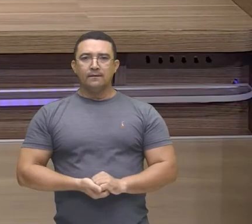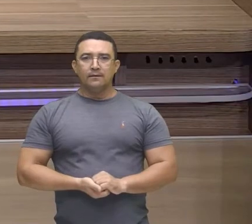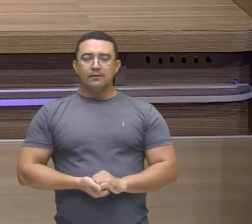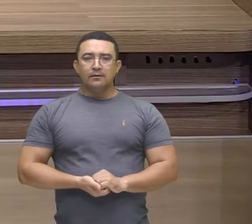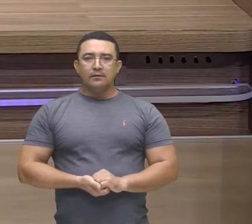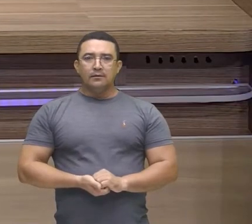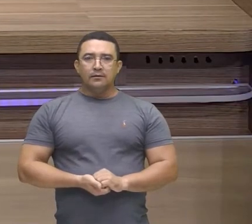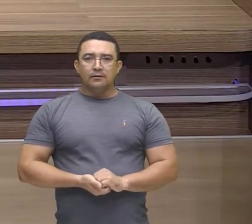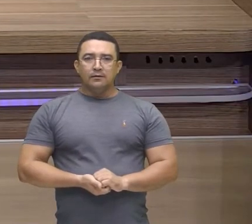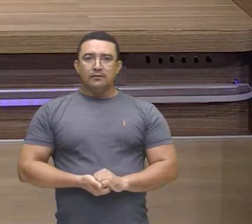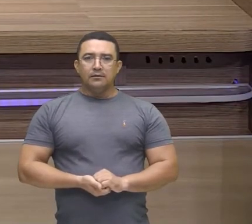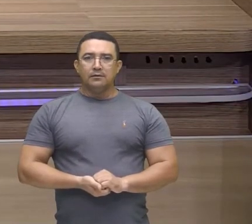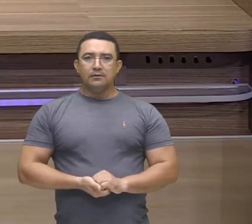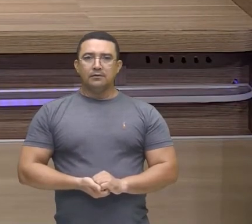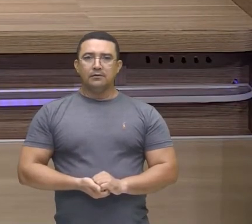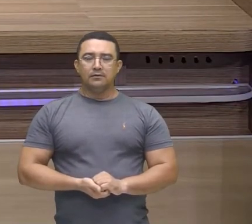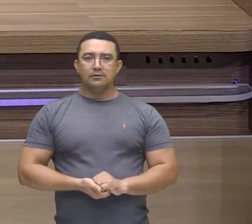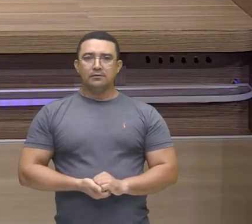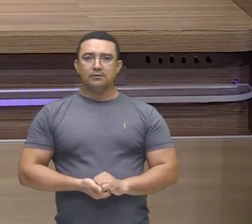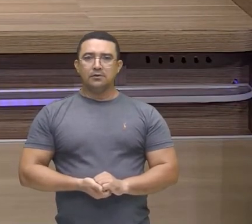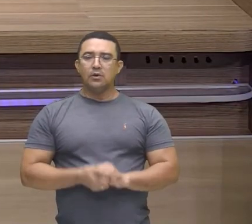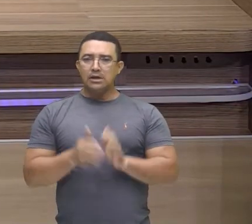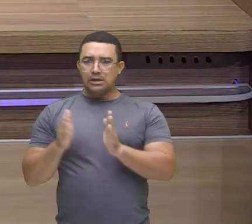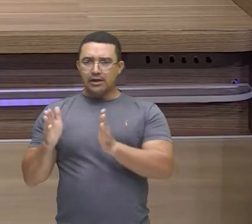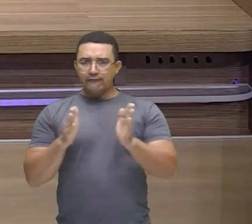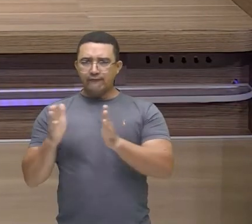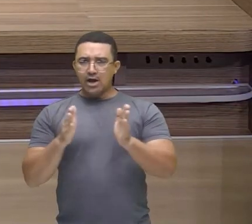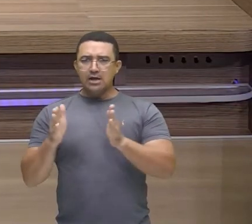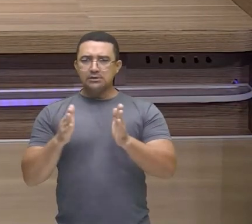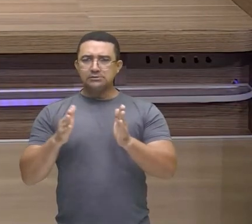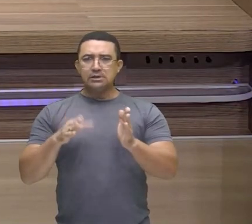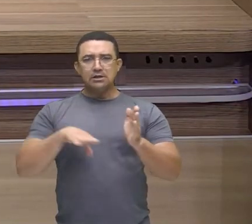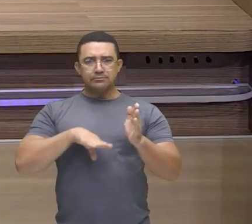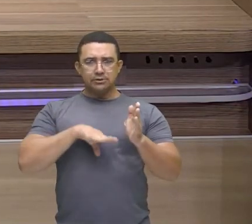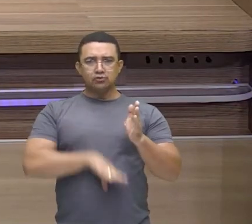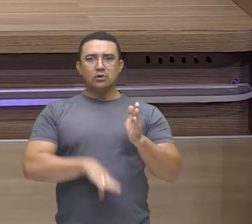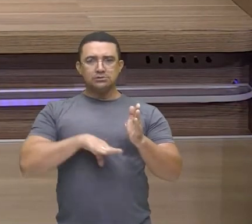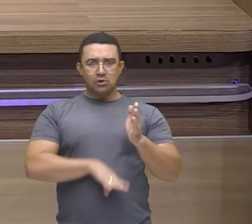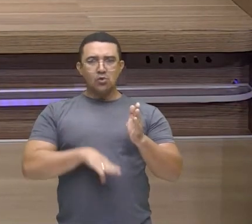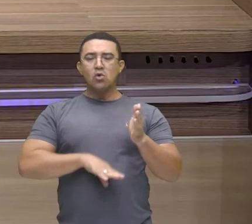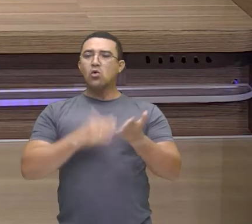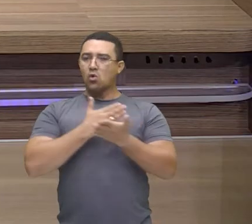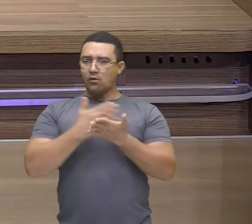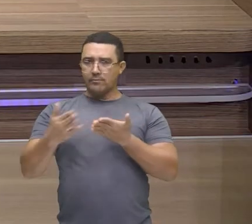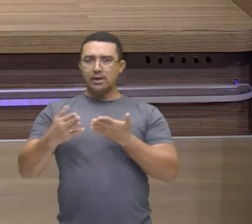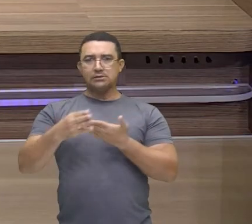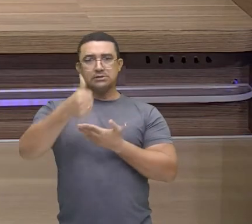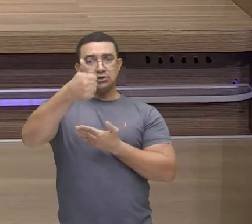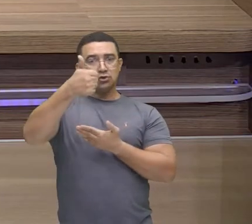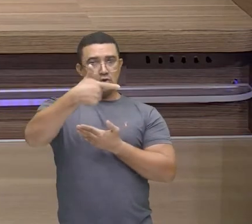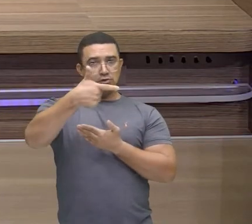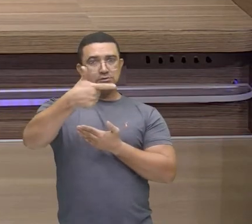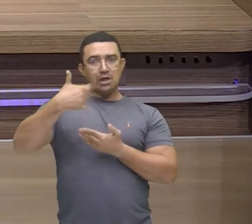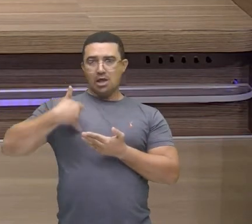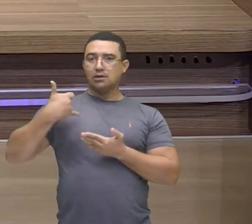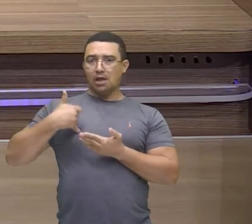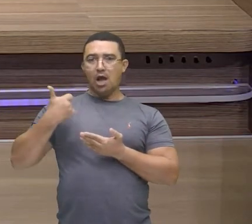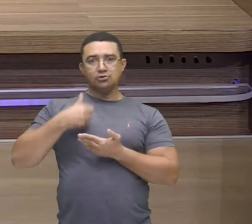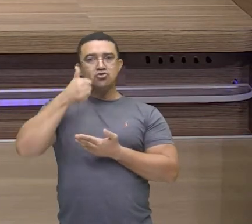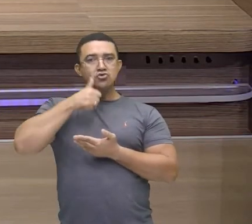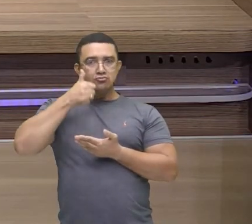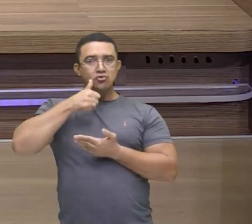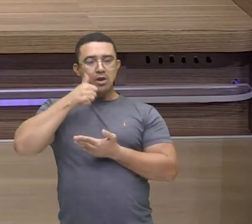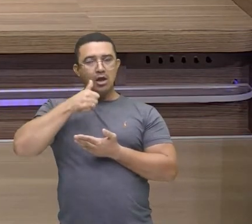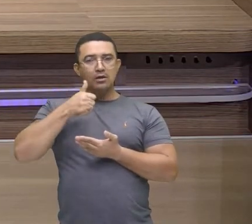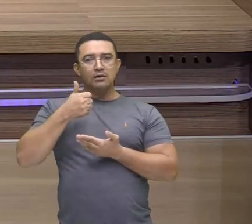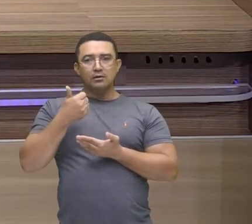Nós consideramos essa fase da menstruação a partir dos 12 anos de idade, né? 12 anos de idade, isso aqui, mas assim,